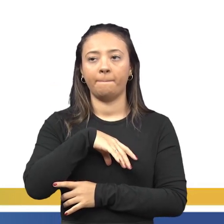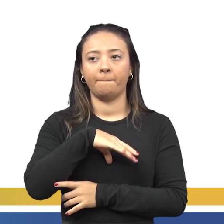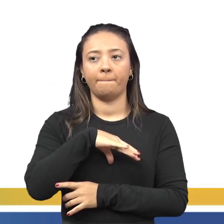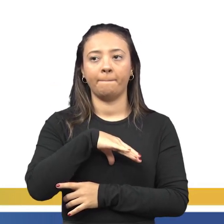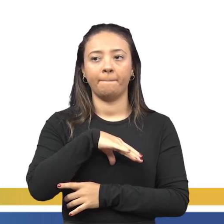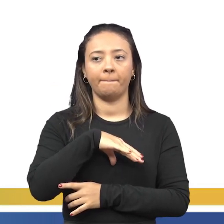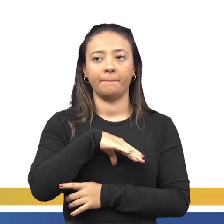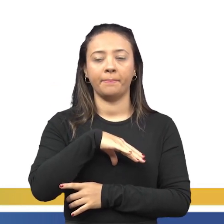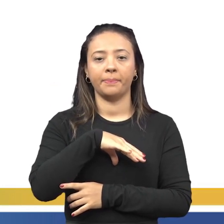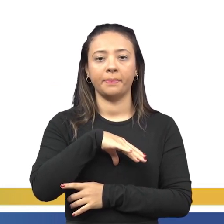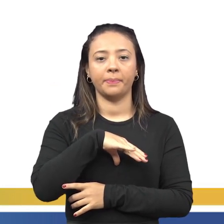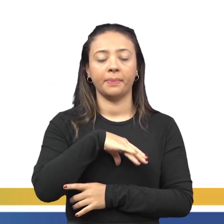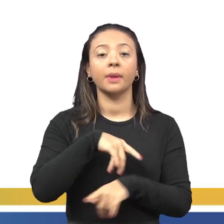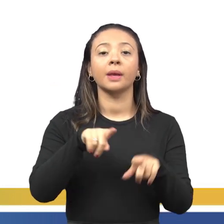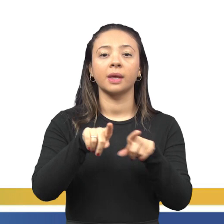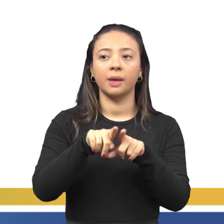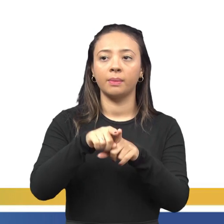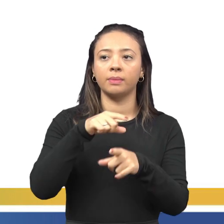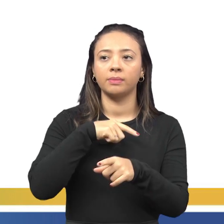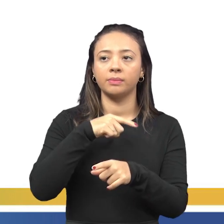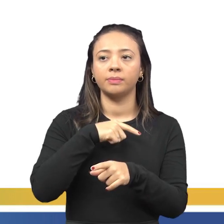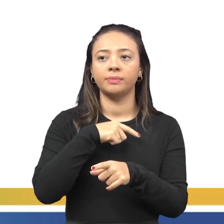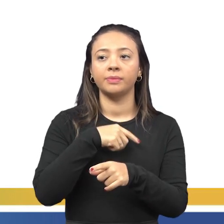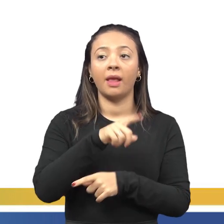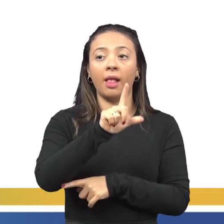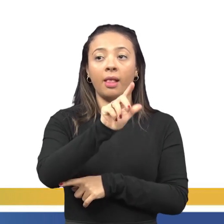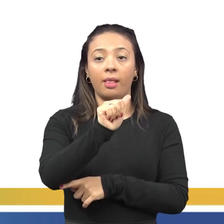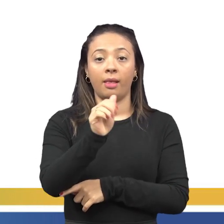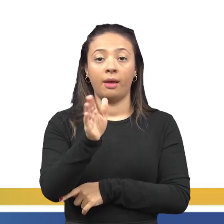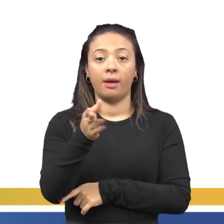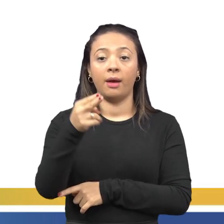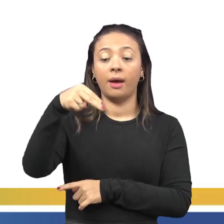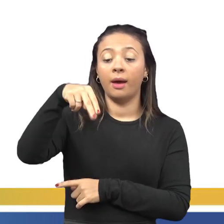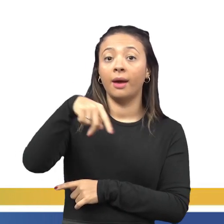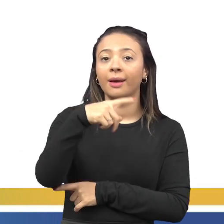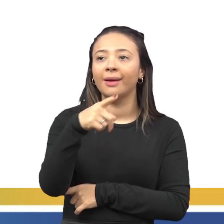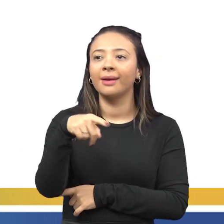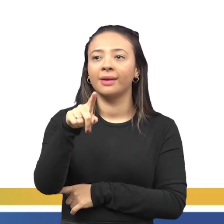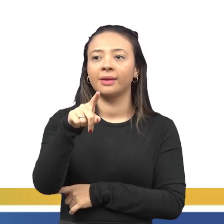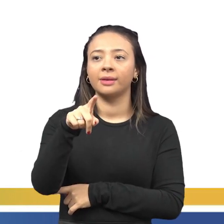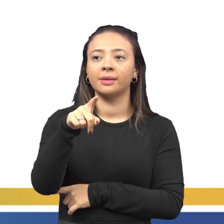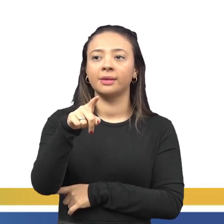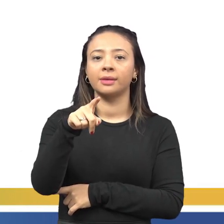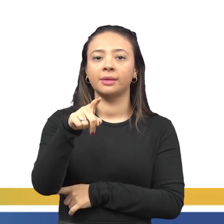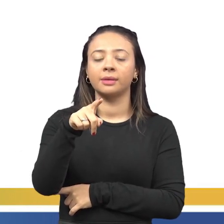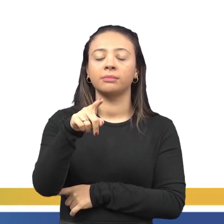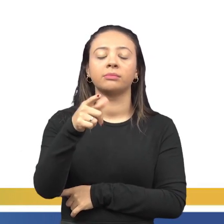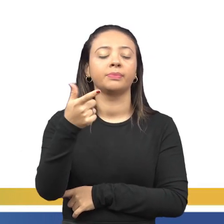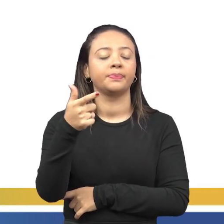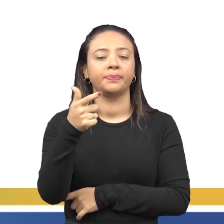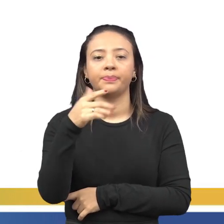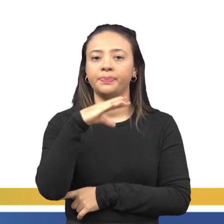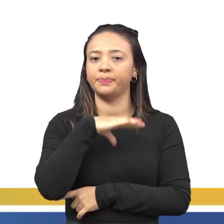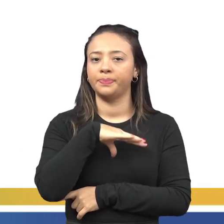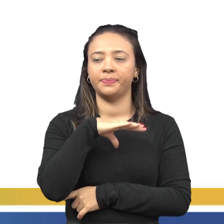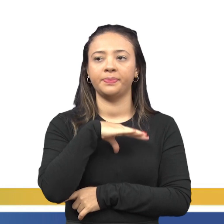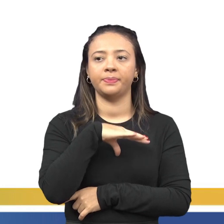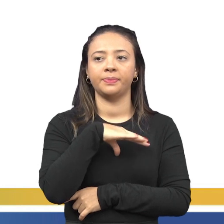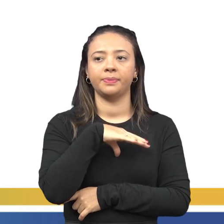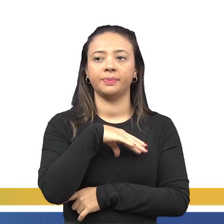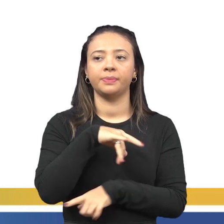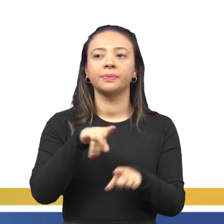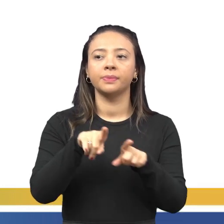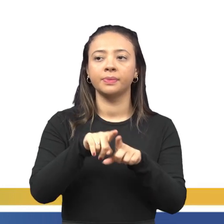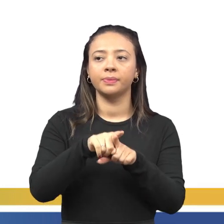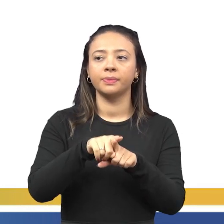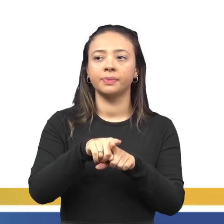no LH. E la N, certo? Que também não tem no português, somente no alfabeto espanhol. Letras e